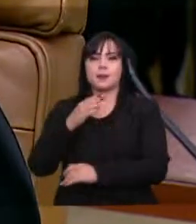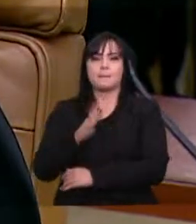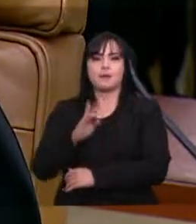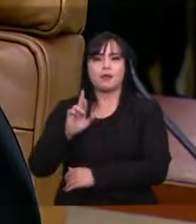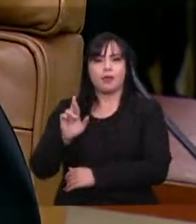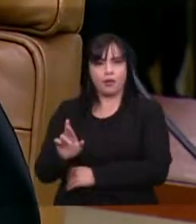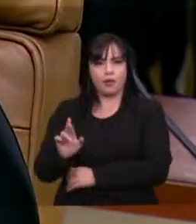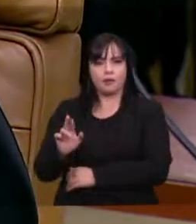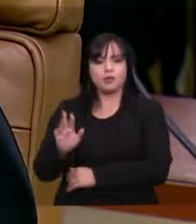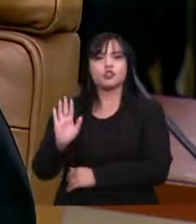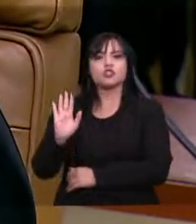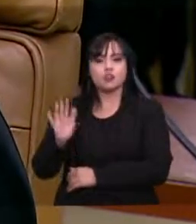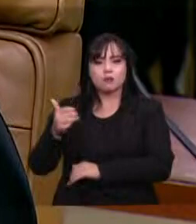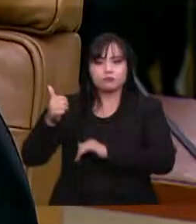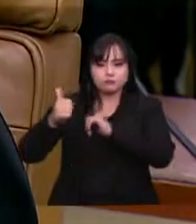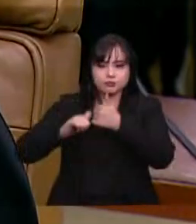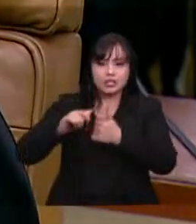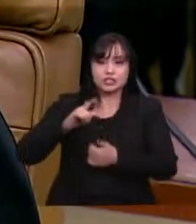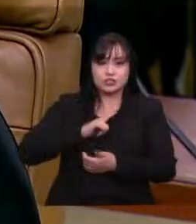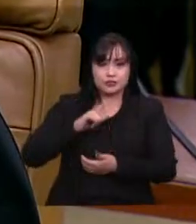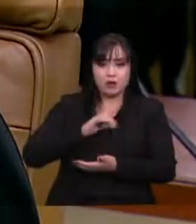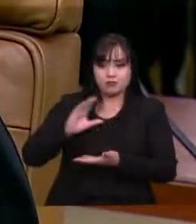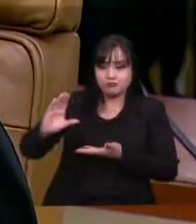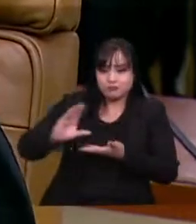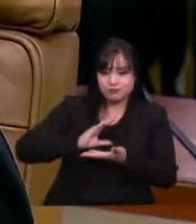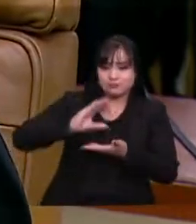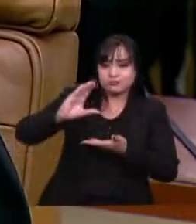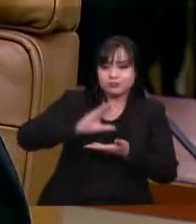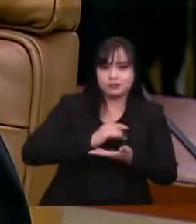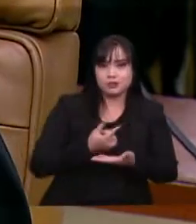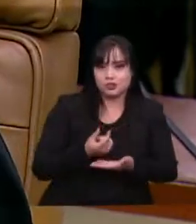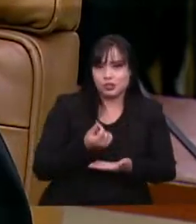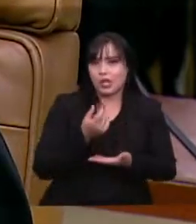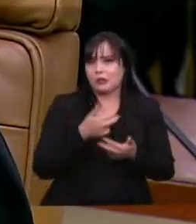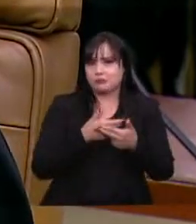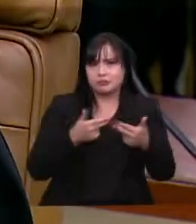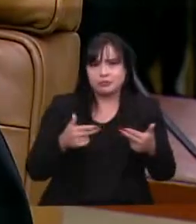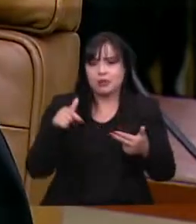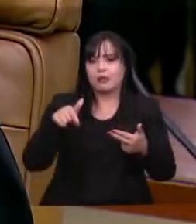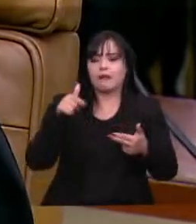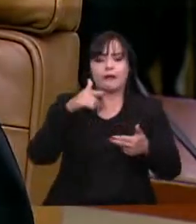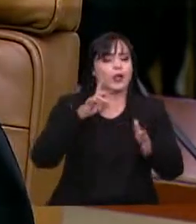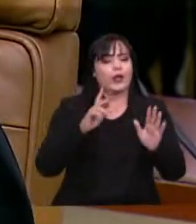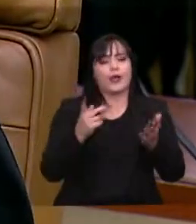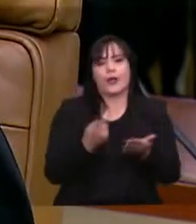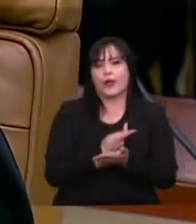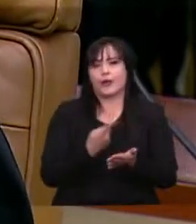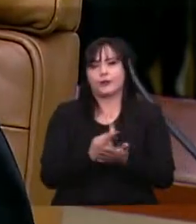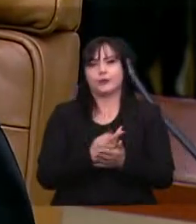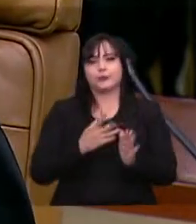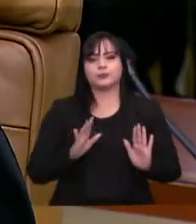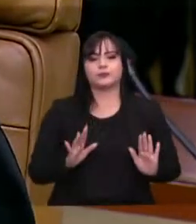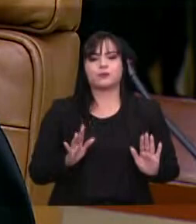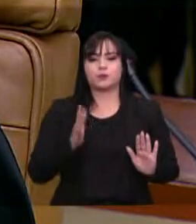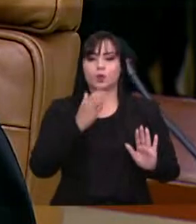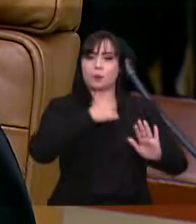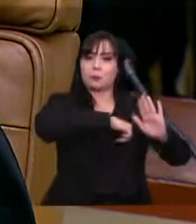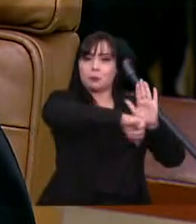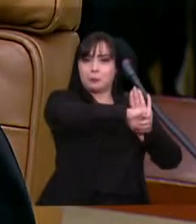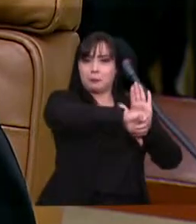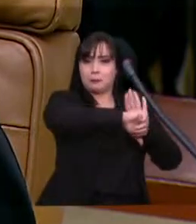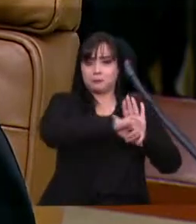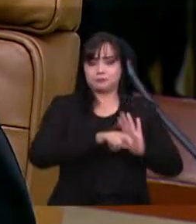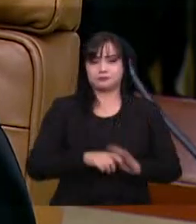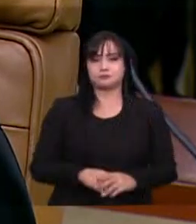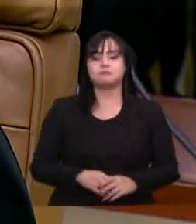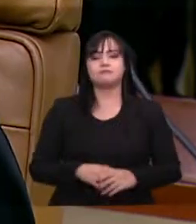meio dos quais auferiram vantagem indevida de natureza pecuniária consoante esta análise